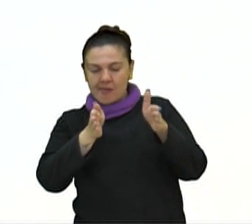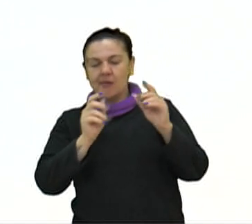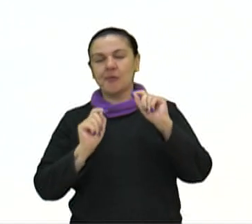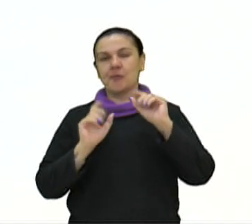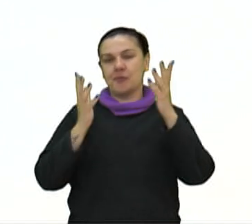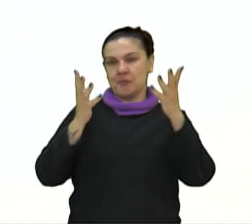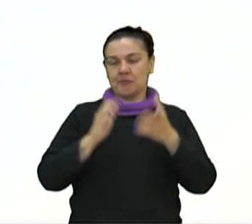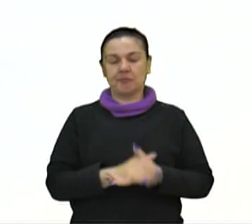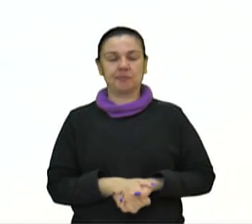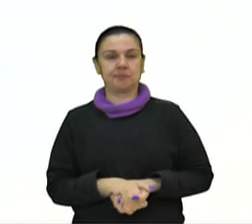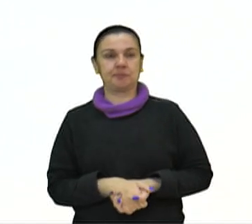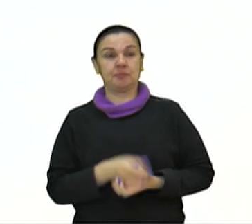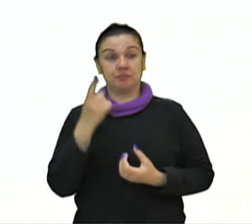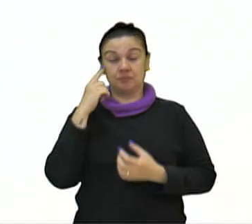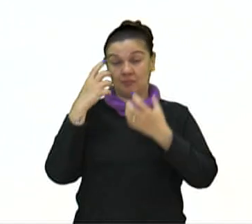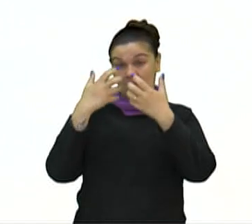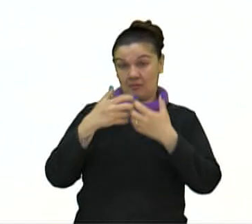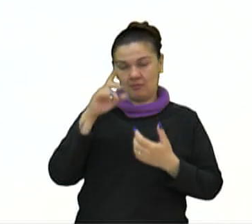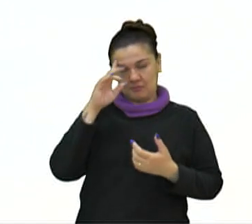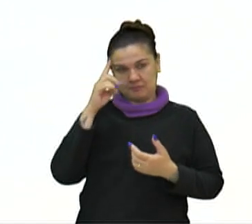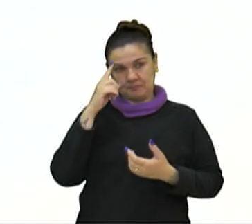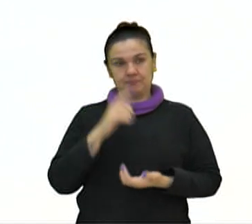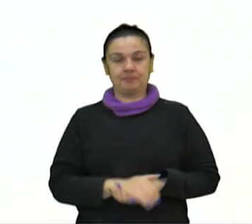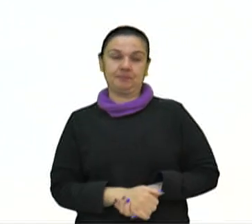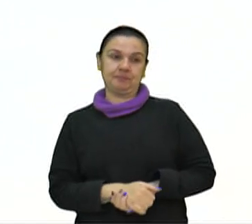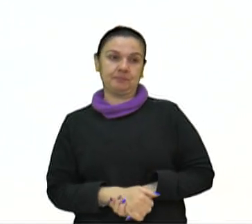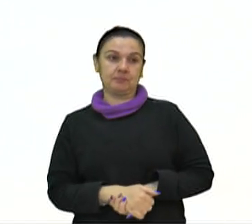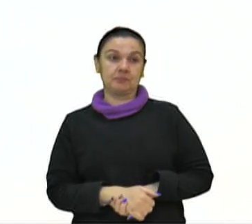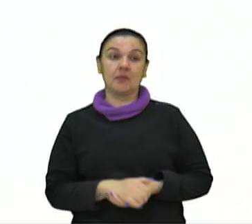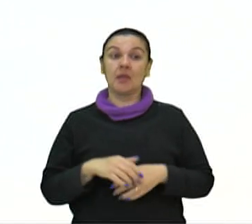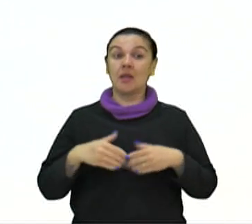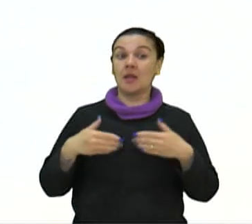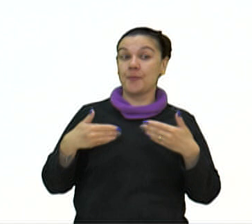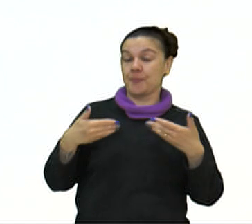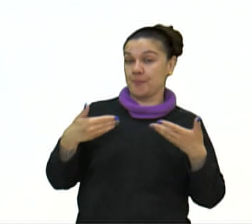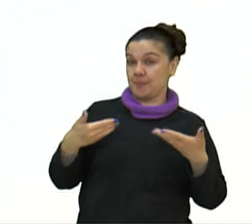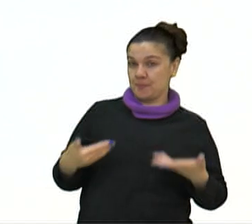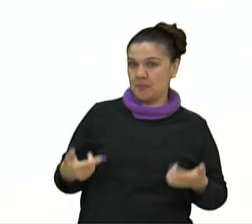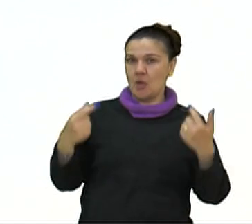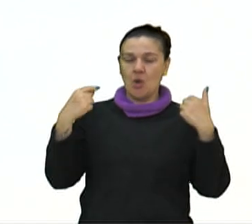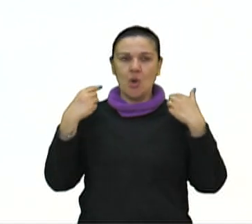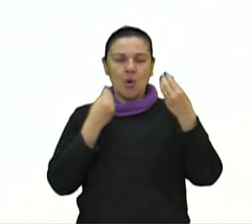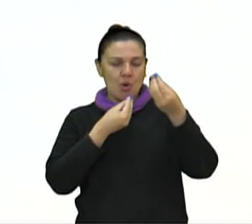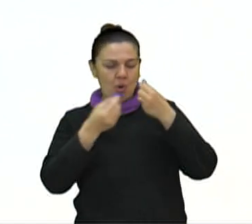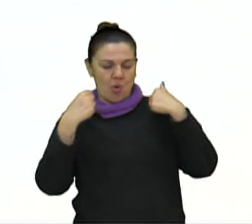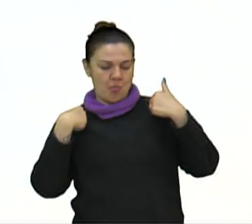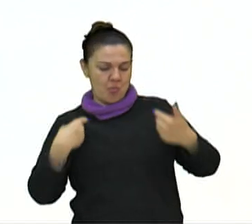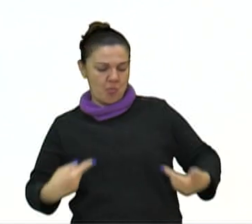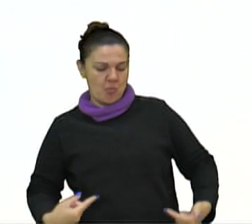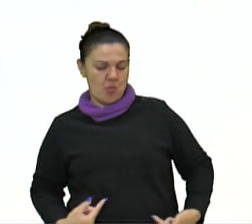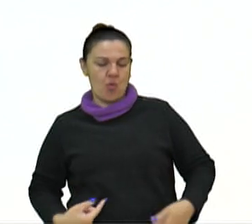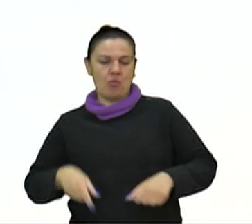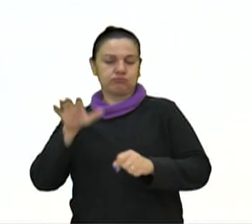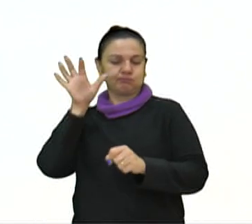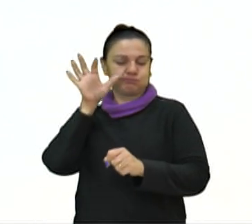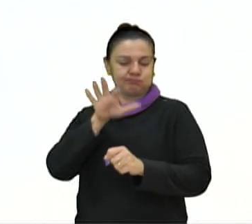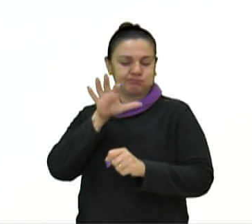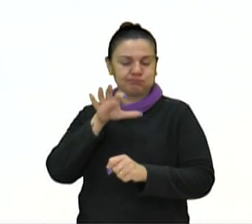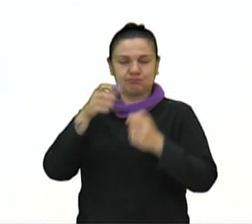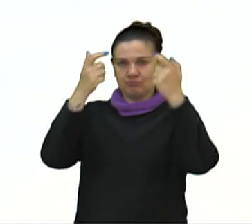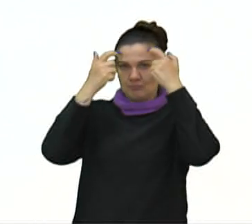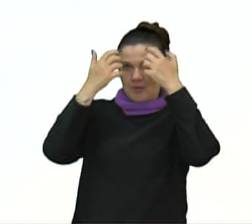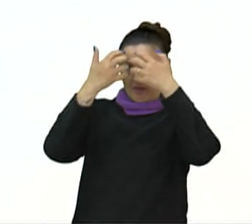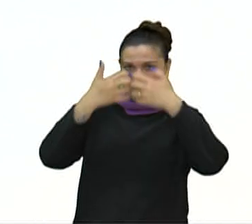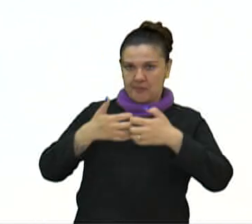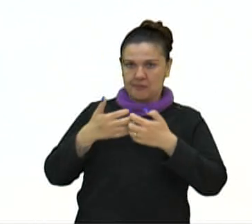a mente e o corpo. Vamos tentar entender isso. Como o corpo atua sobre a mente e vice-versa?